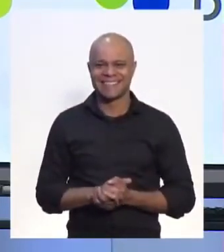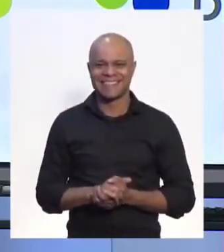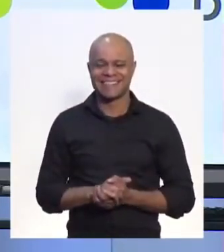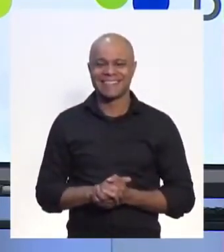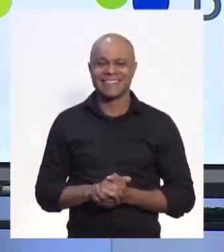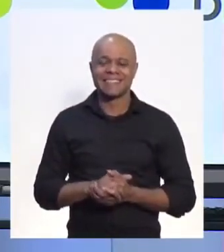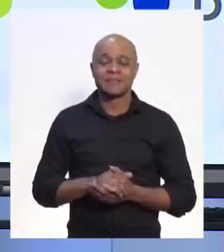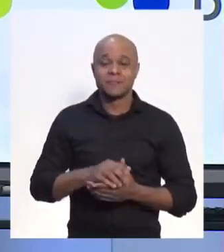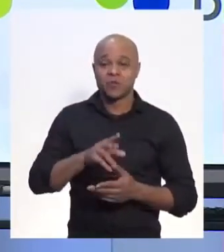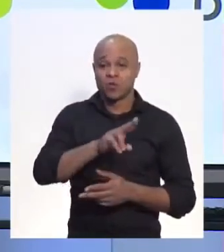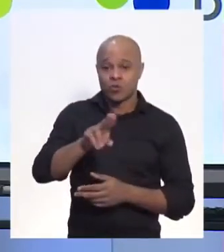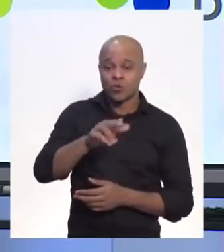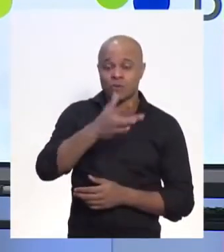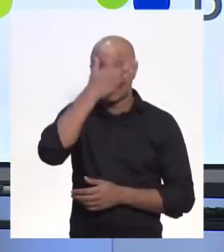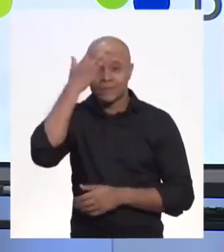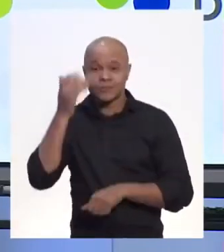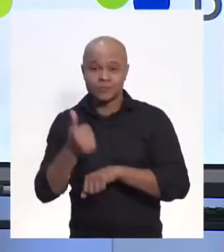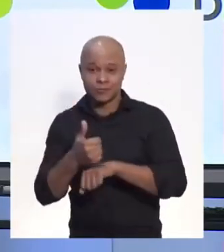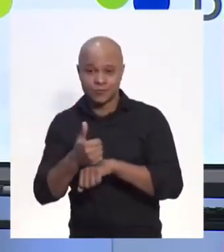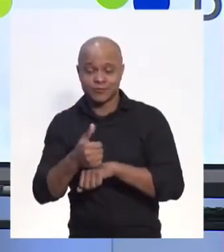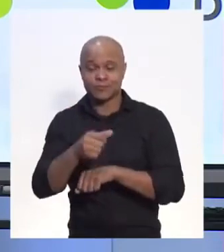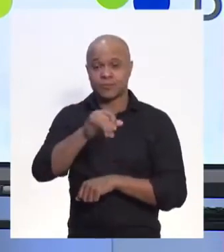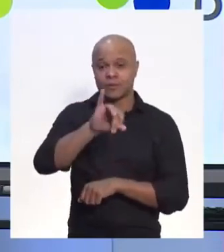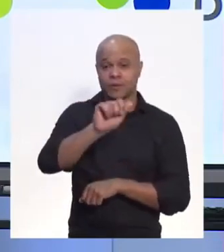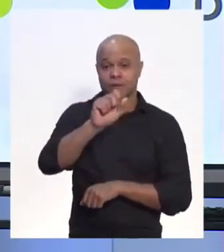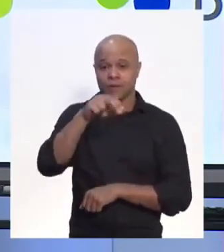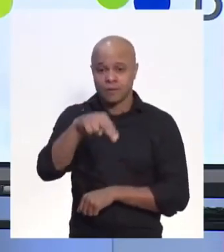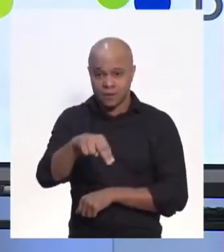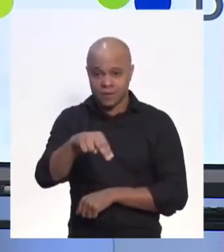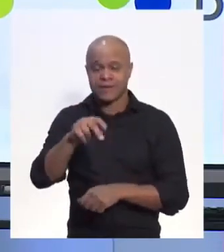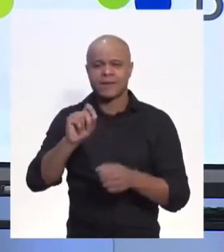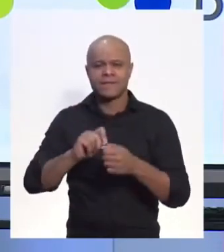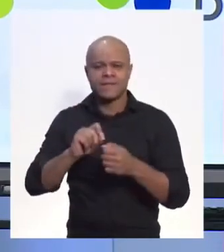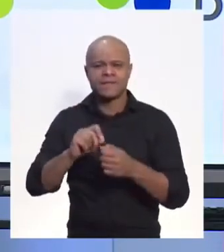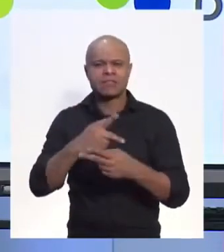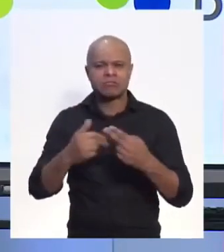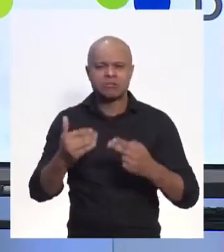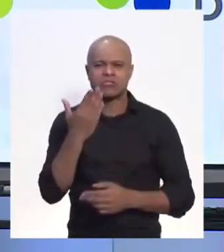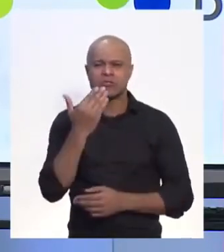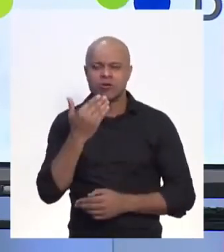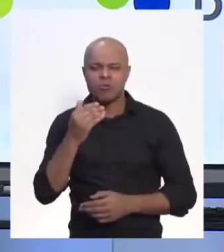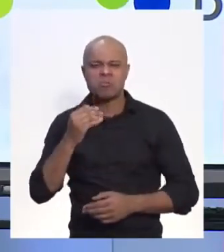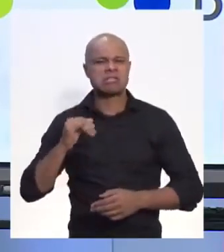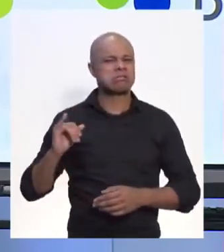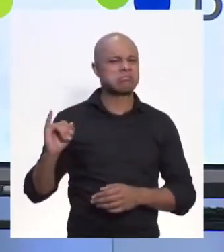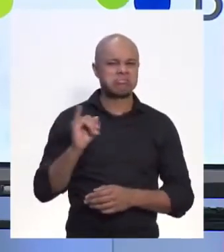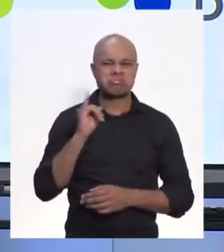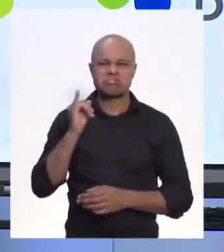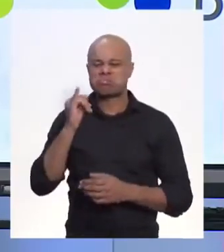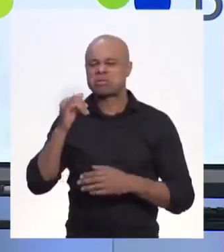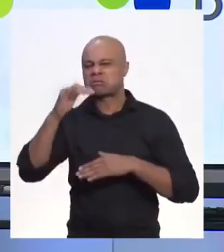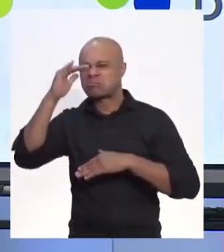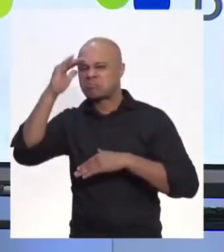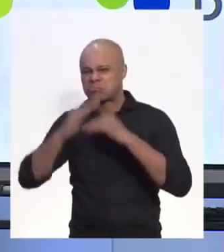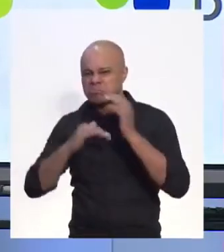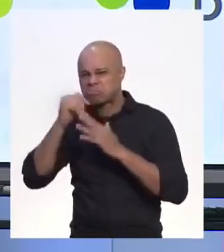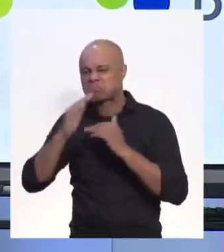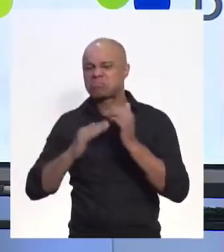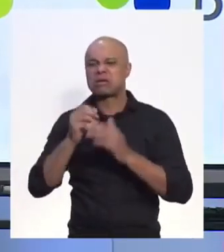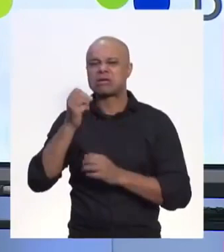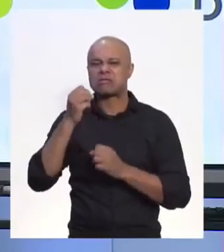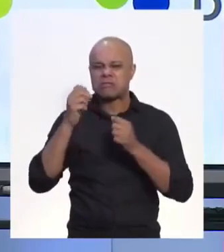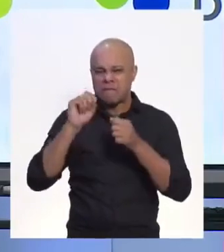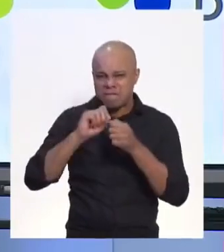Ian, sempre como um bom aluno, assim, ele é muito criativo assim, na hora de construir